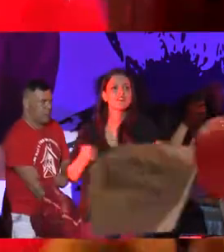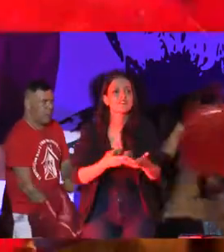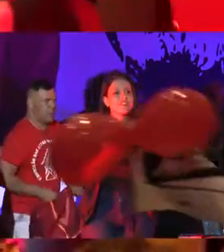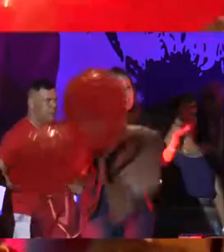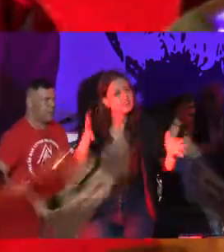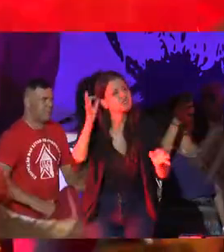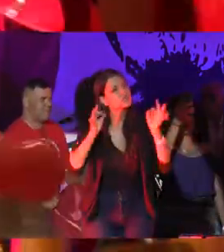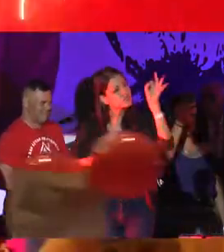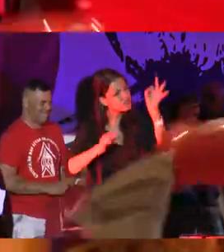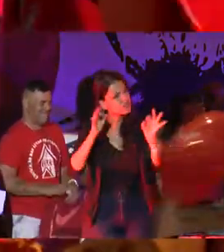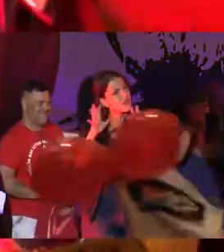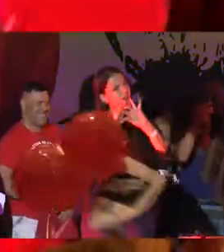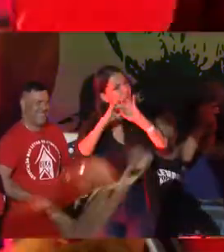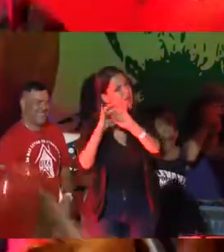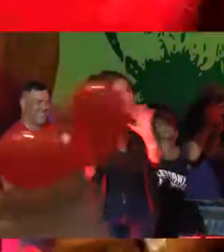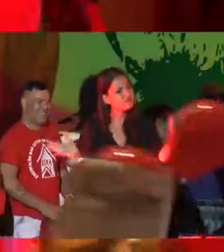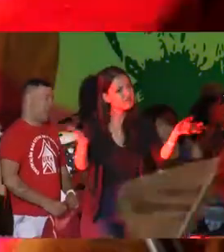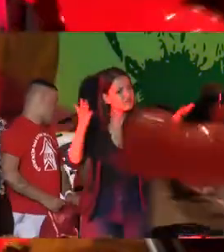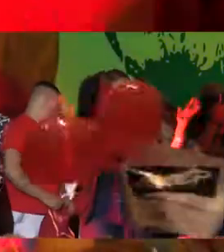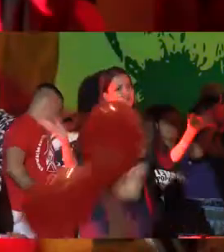com justiça e união.